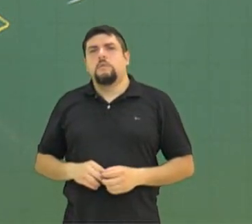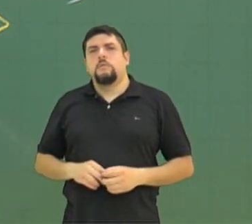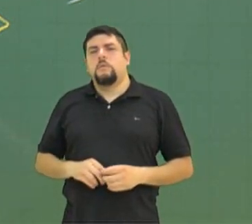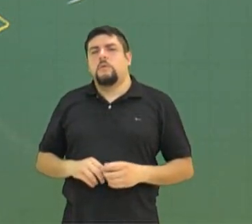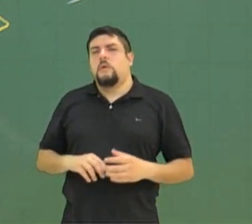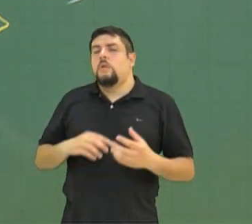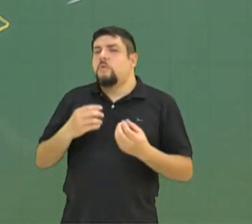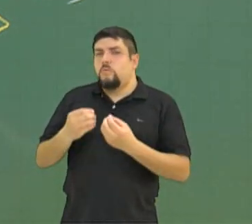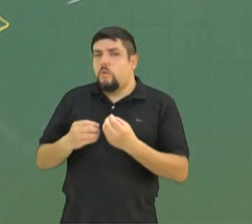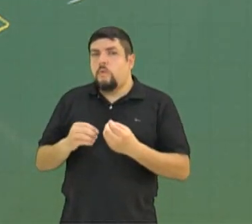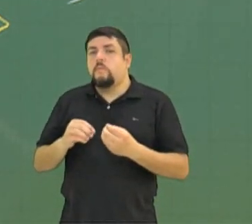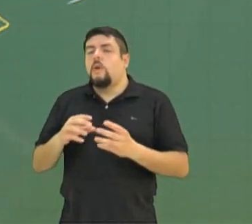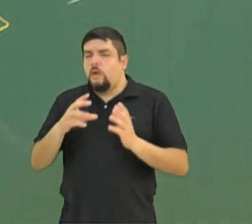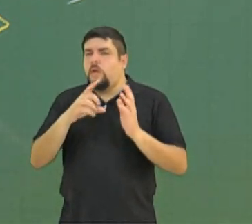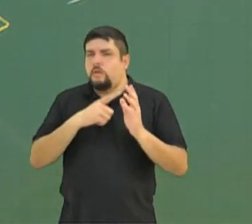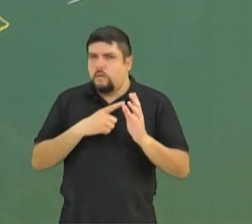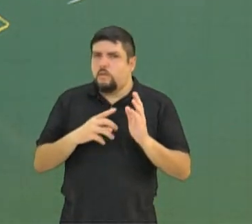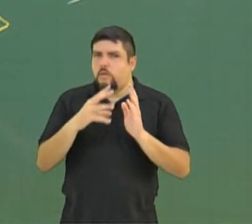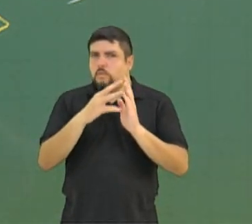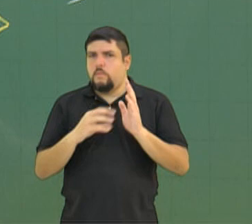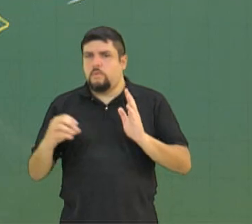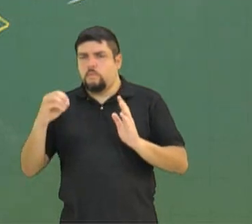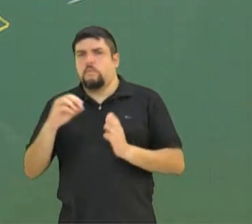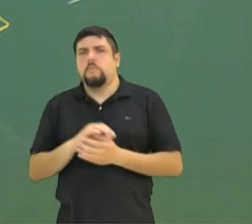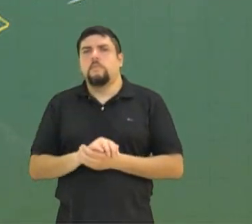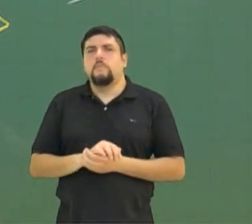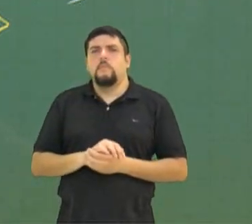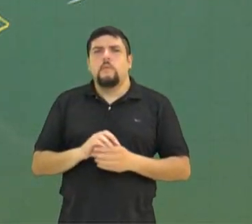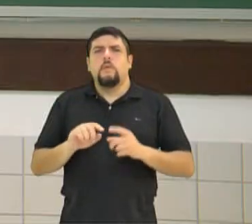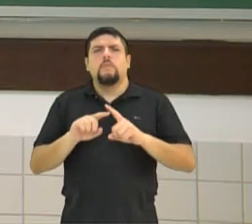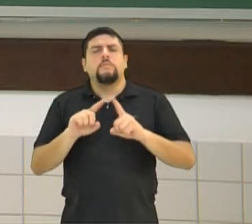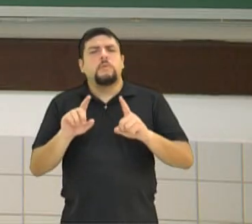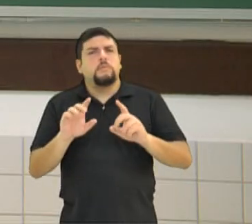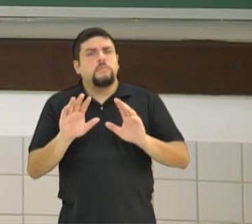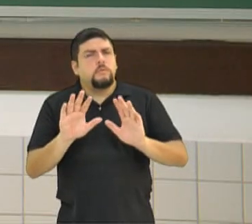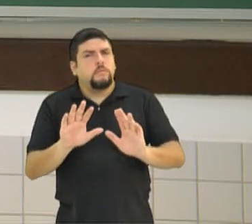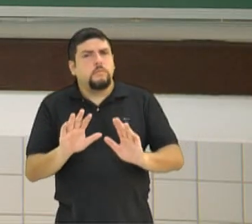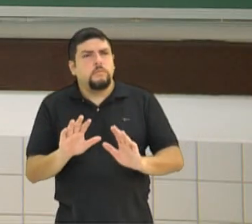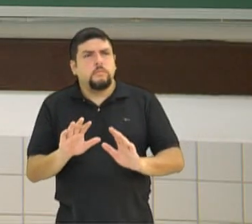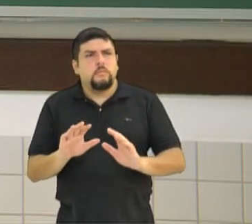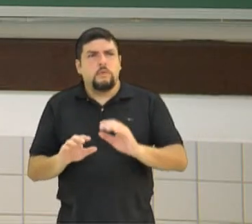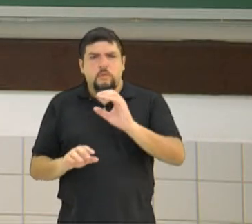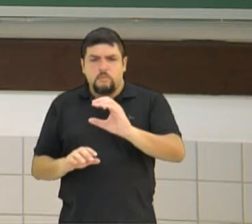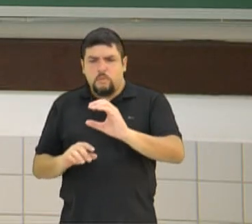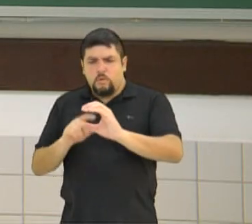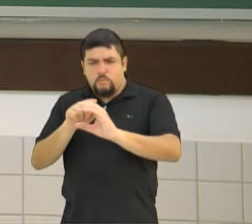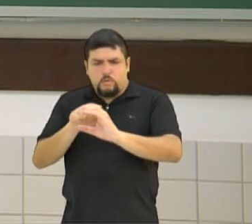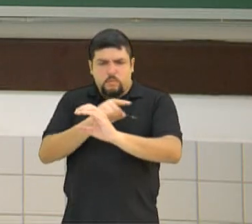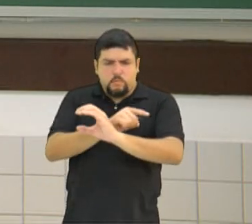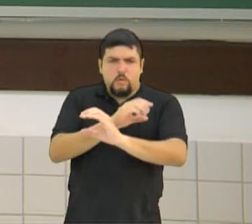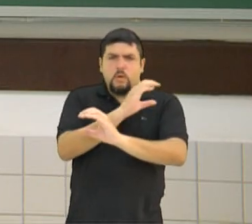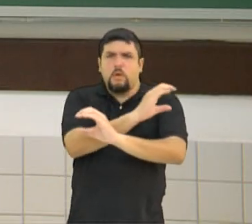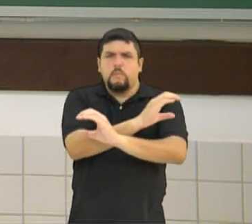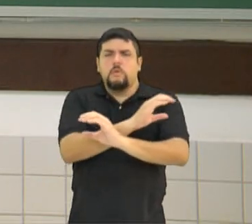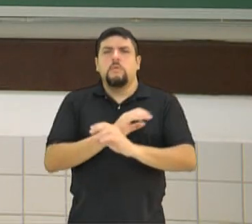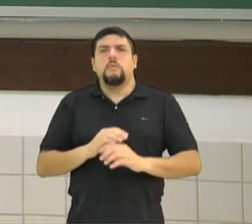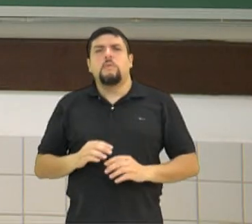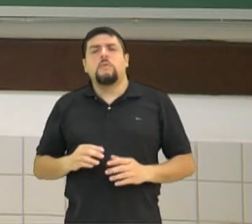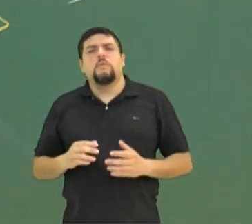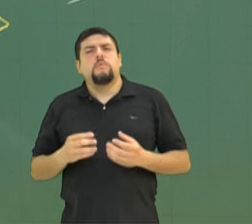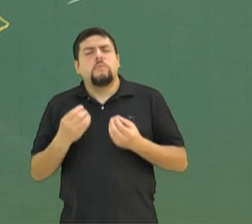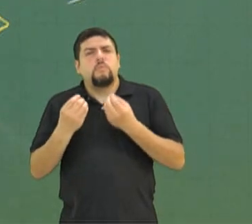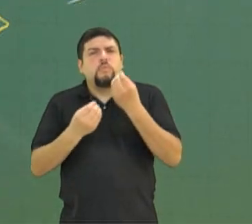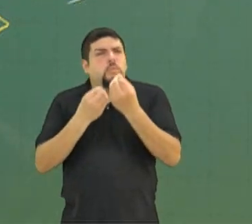carbono é um carbono assimétrico. Mas, professor... é carbono e é carbono, meu